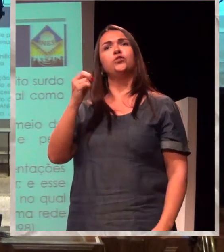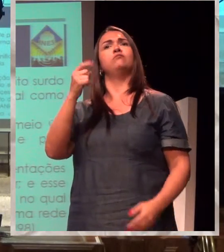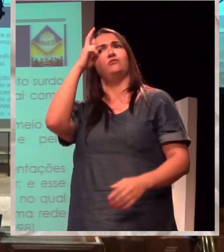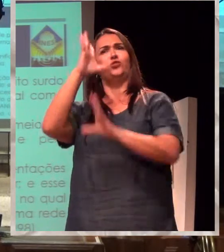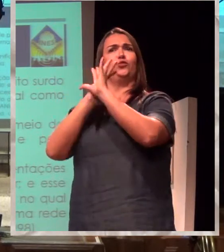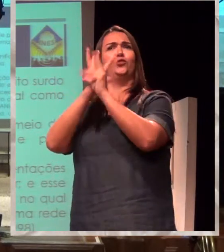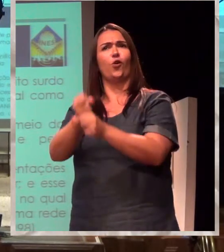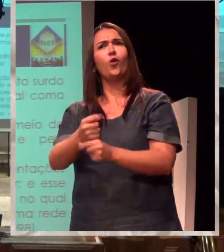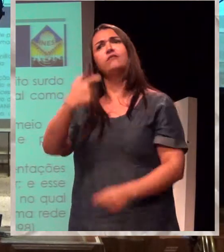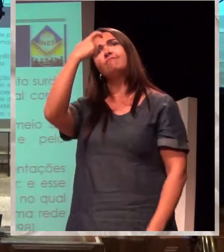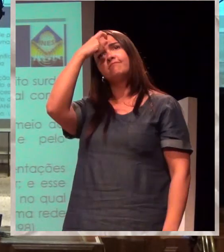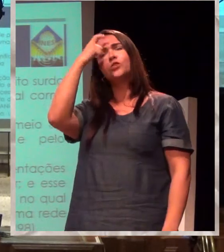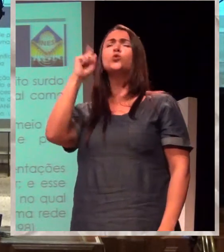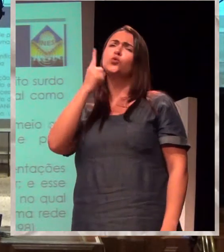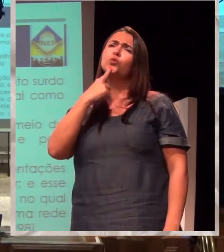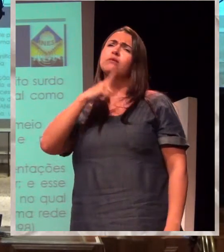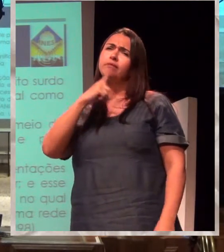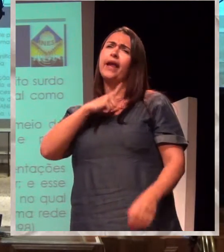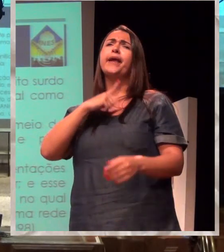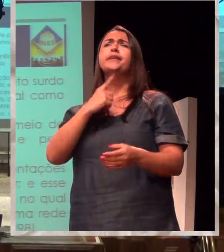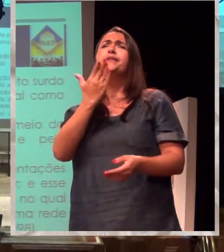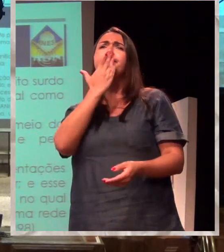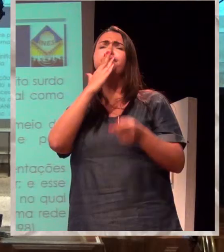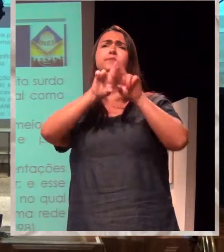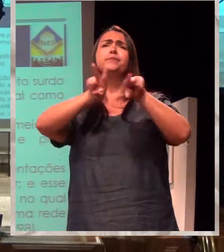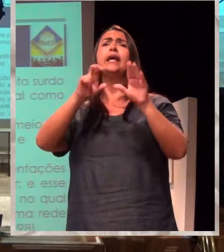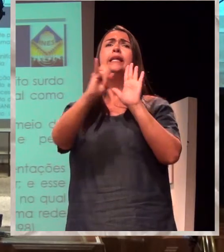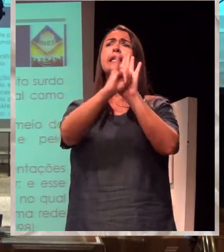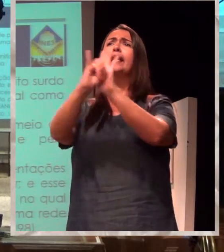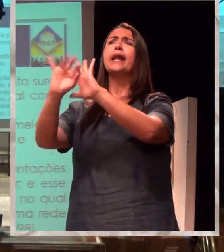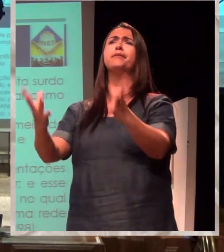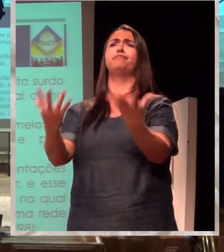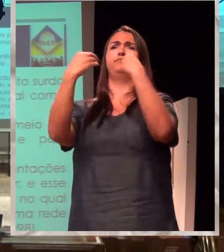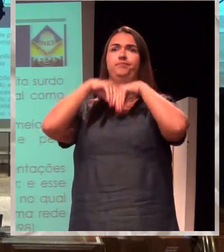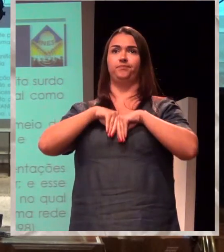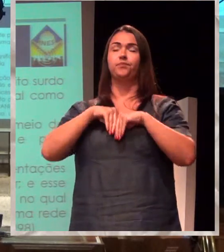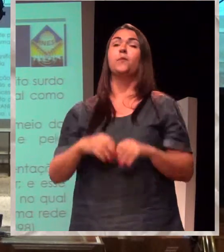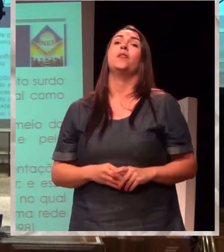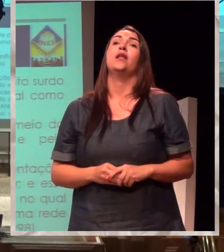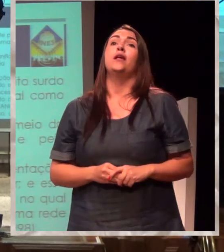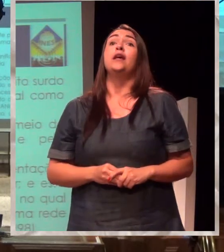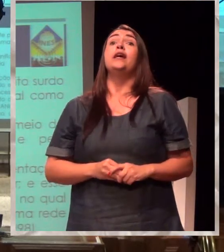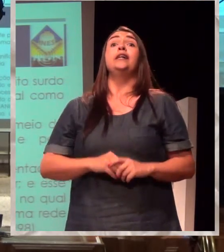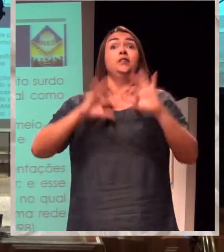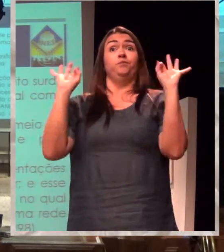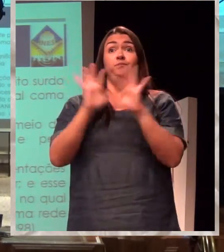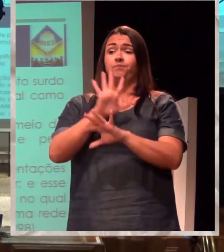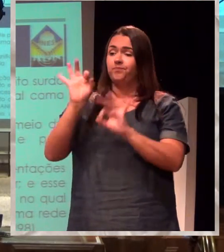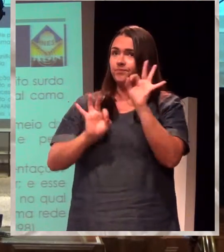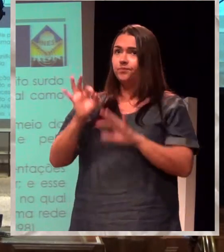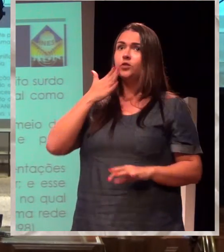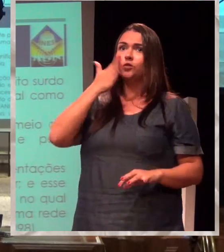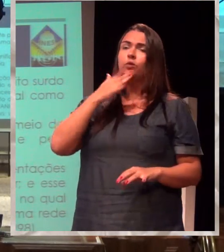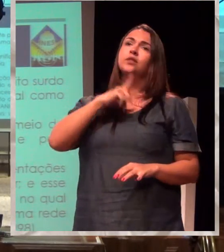isso que ele vai se perpassar por inúmeras identidades, vamos dizer assim. E, na formulação do discurso, a